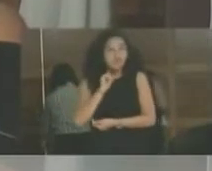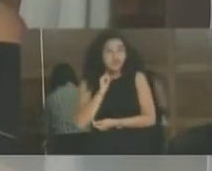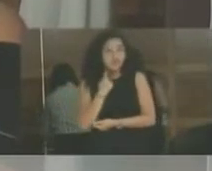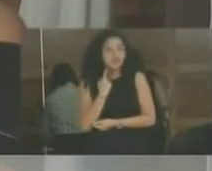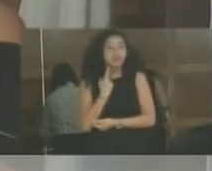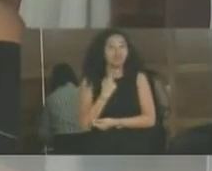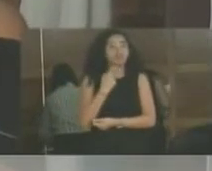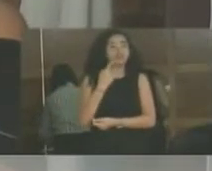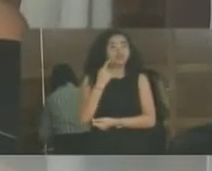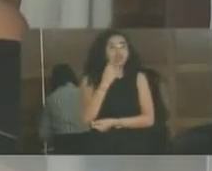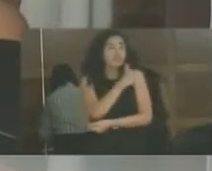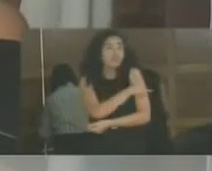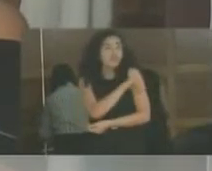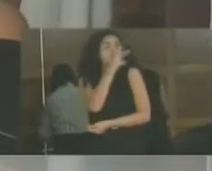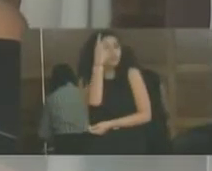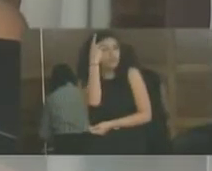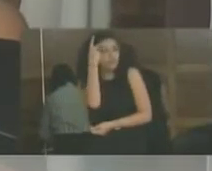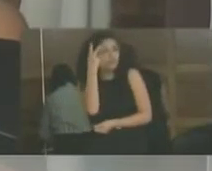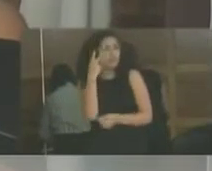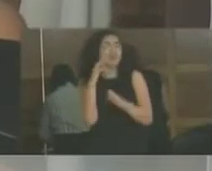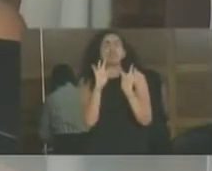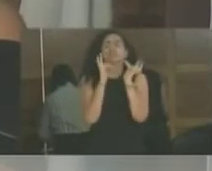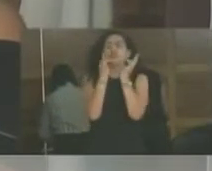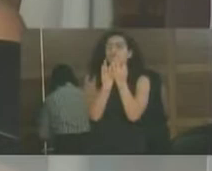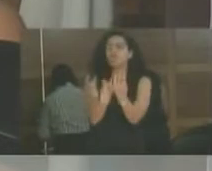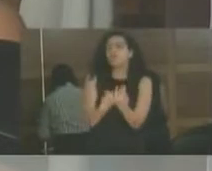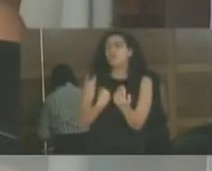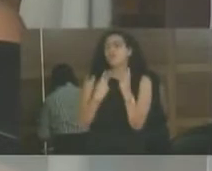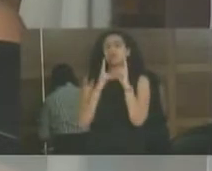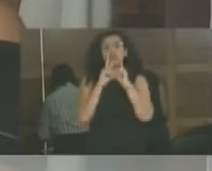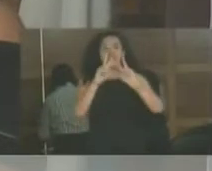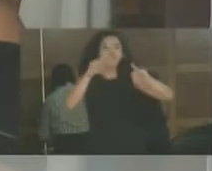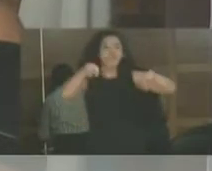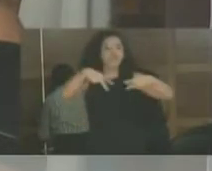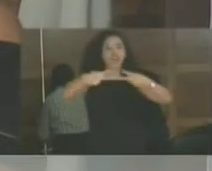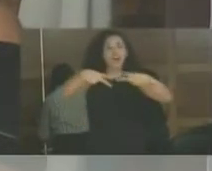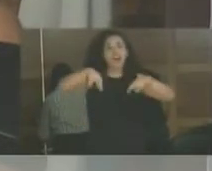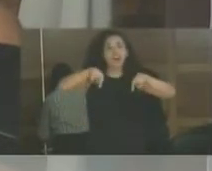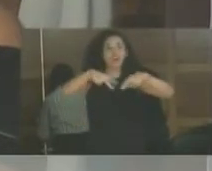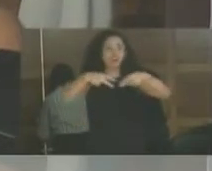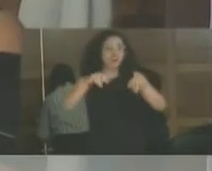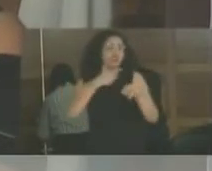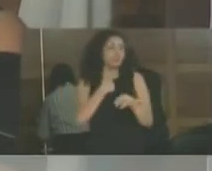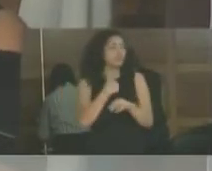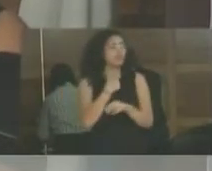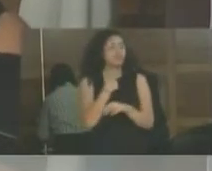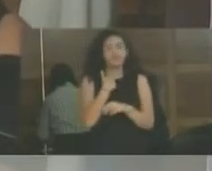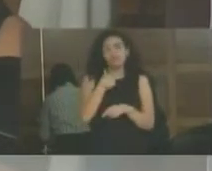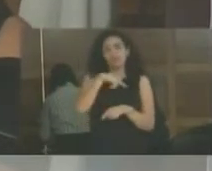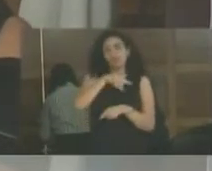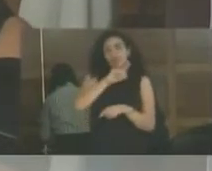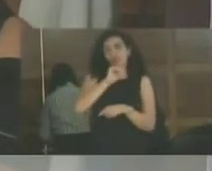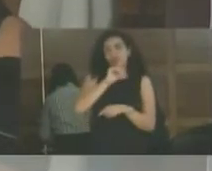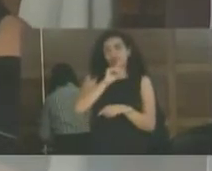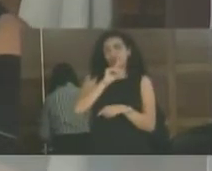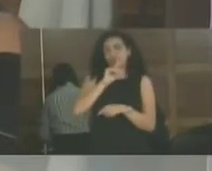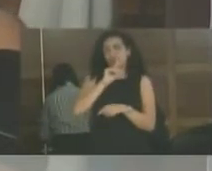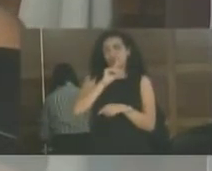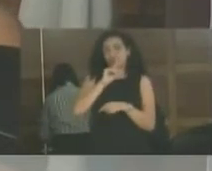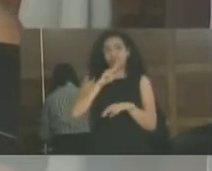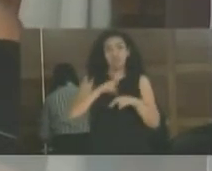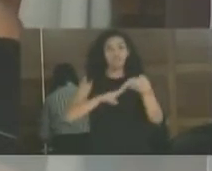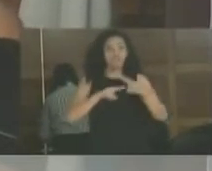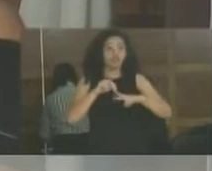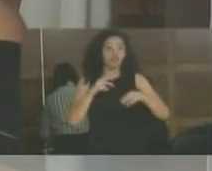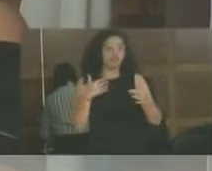ativa a cultura, que as famílias estão presentes para ver a dança, né? Eu adoro assistir, eu não pude ir no Arraiá da